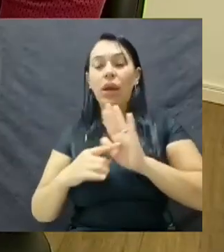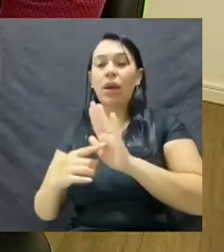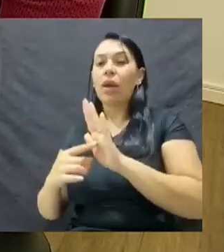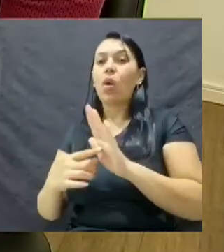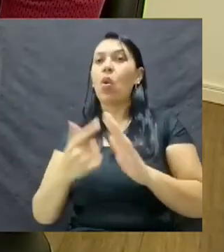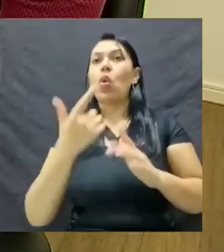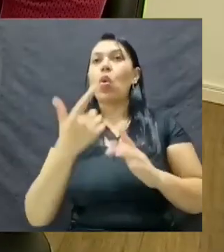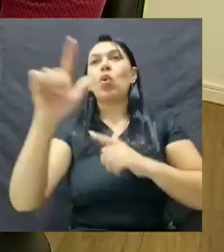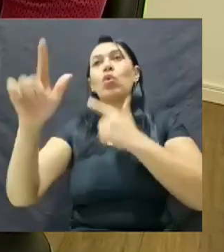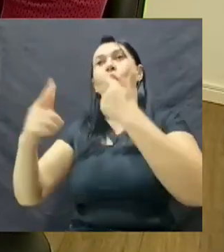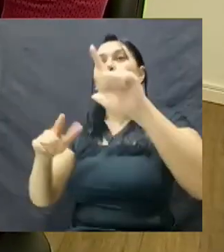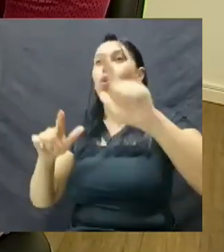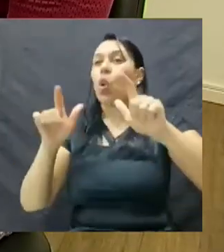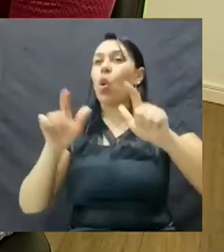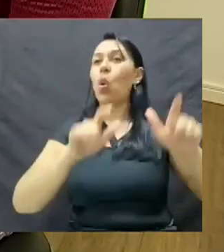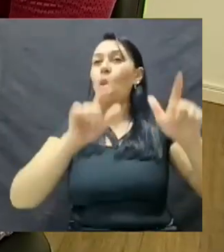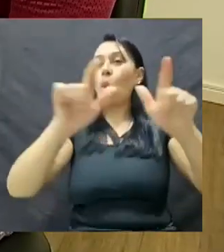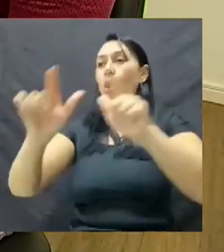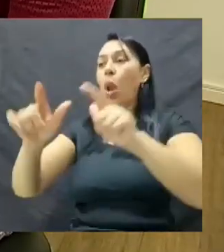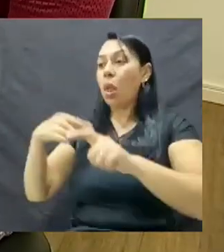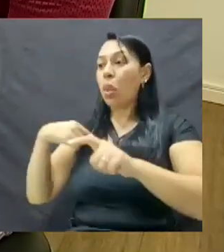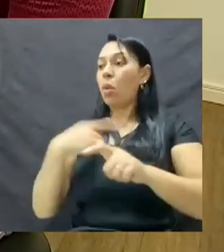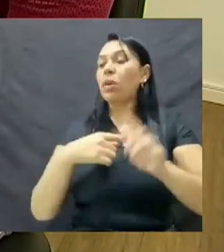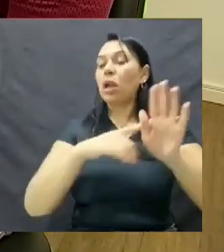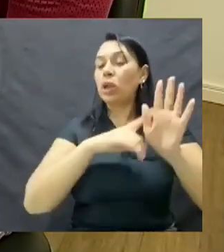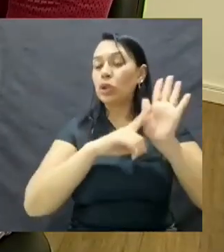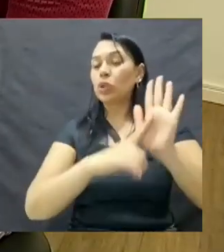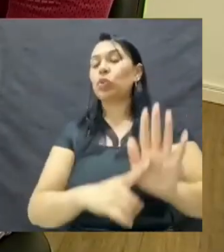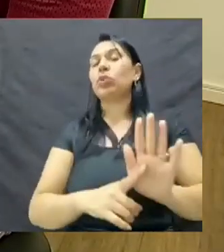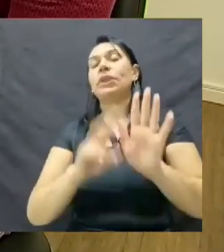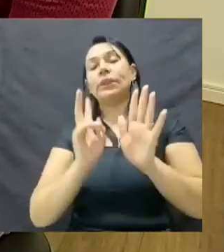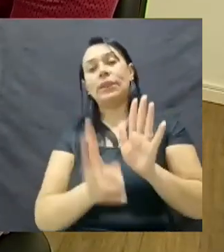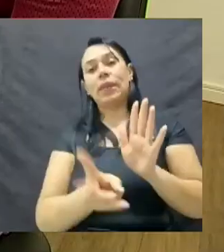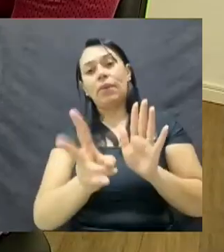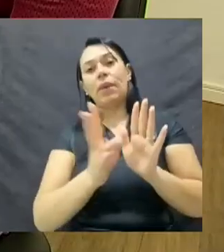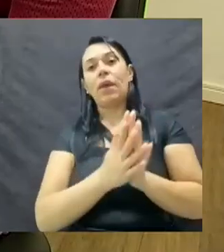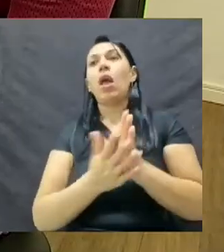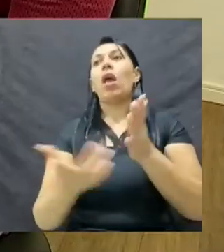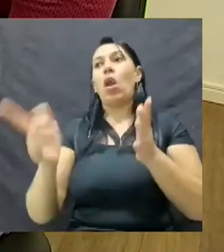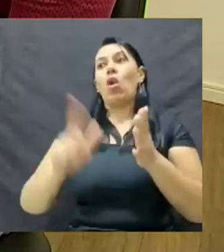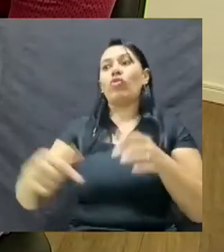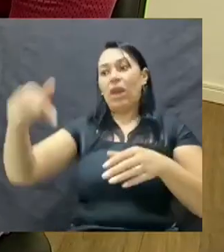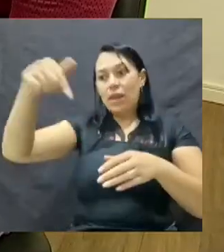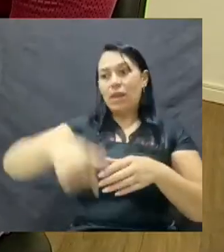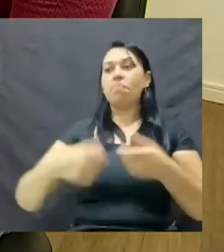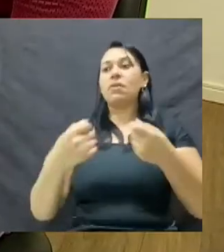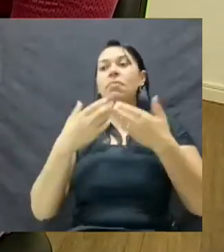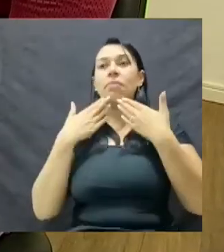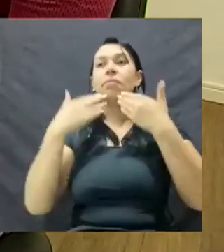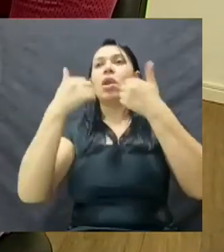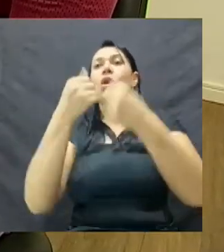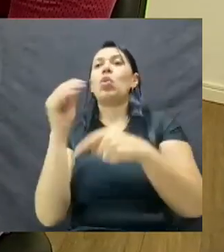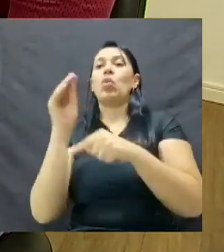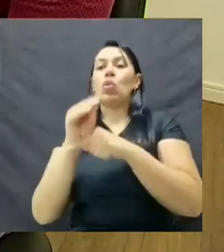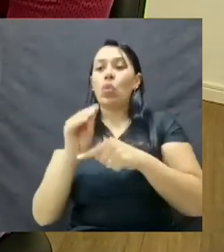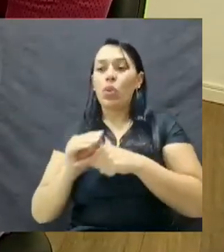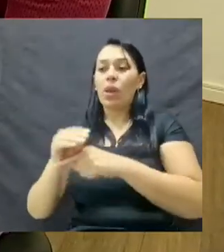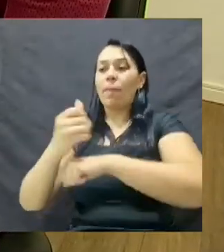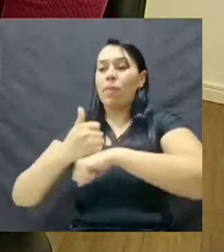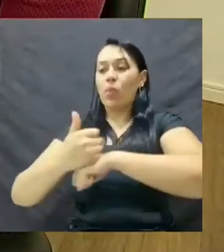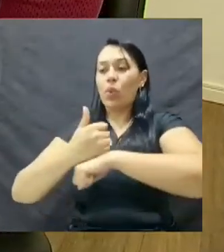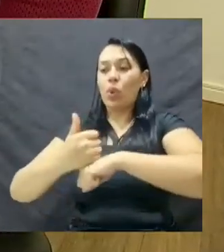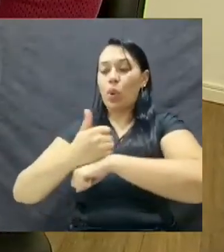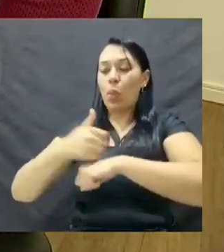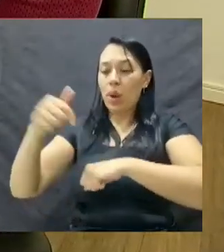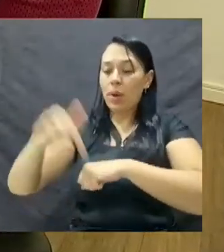de suporte, obviamente sem deixar a peteca cair aqui dentro, né, e deixar de cuidar dos nossos processos internos, né. Eu acredito que um dos